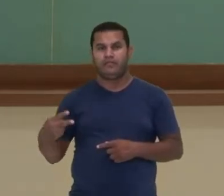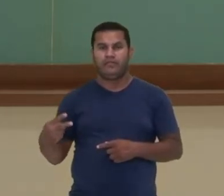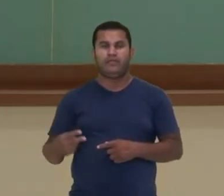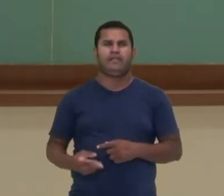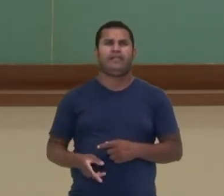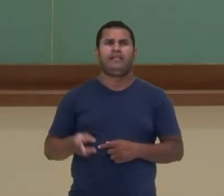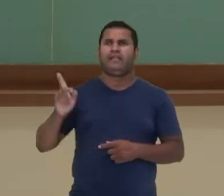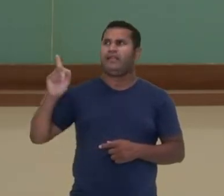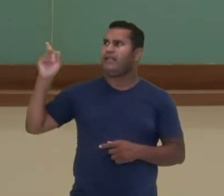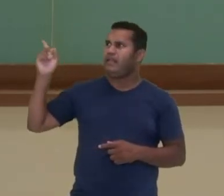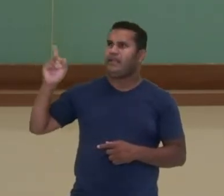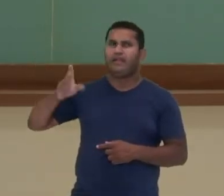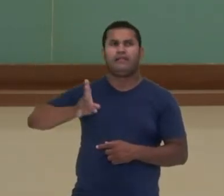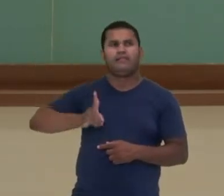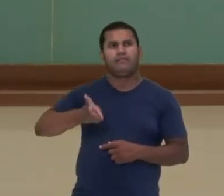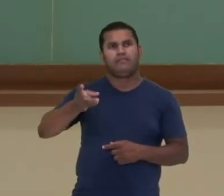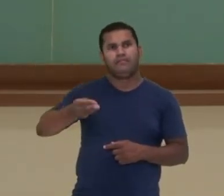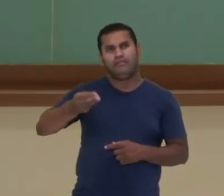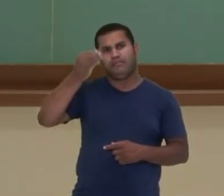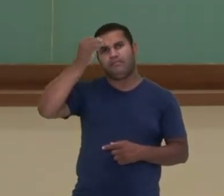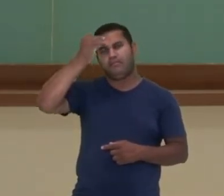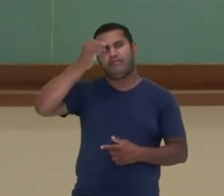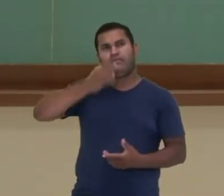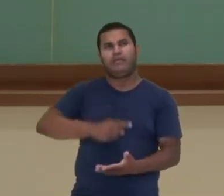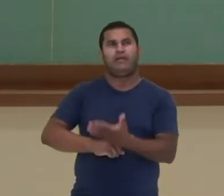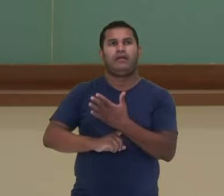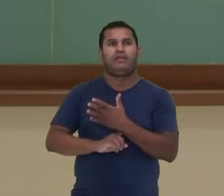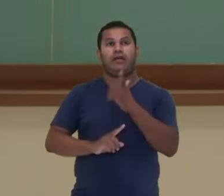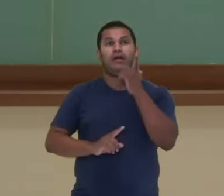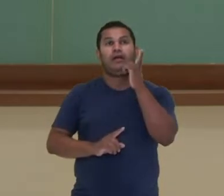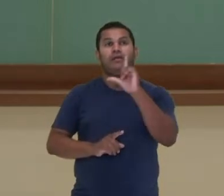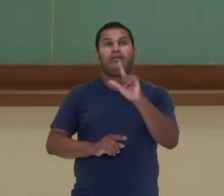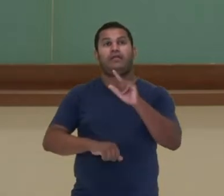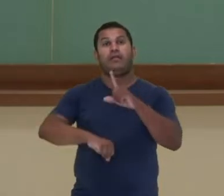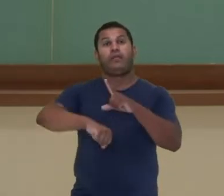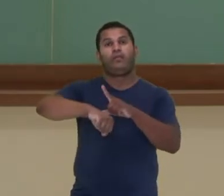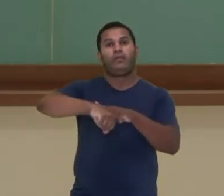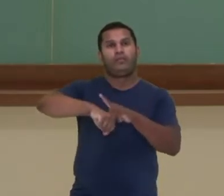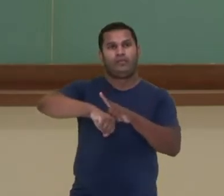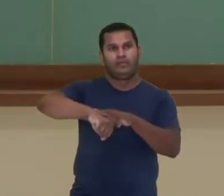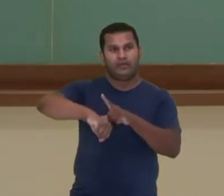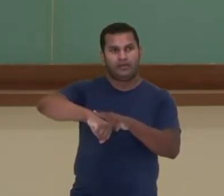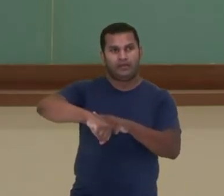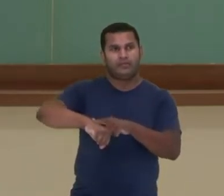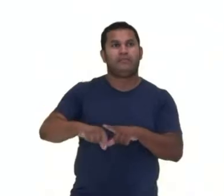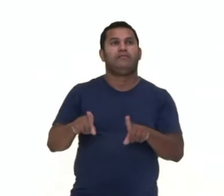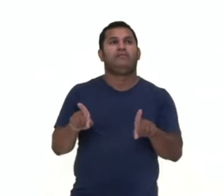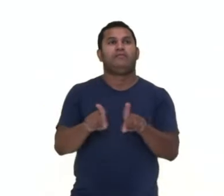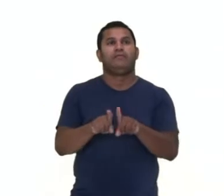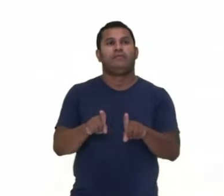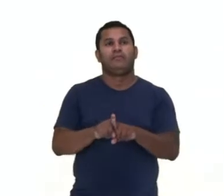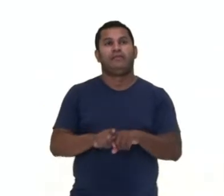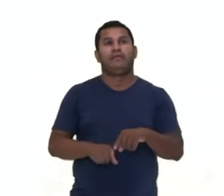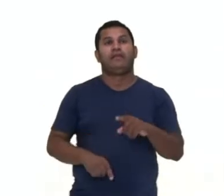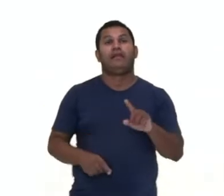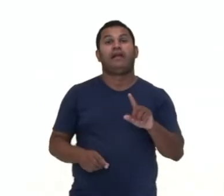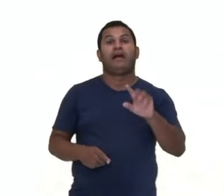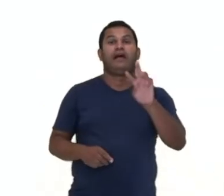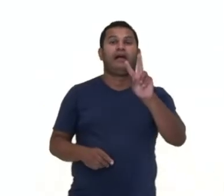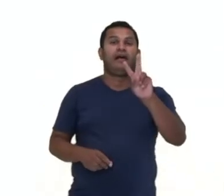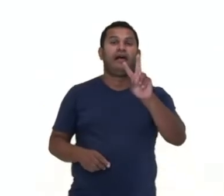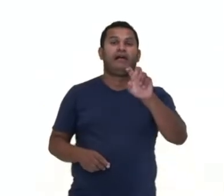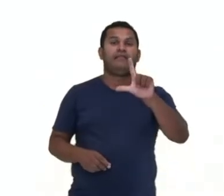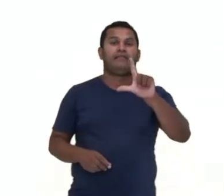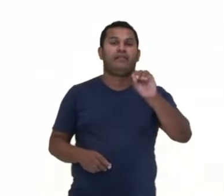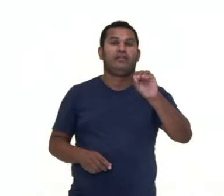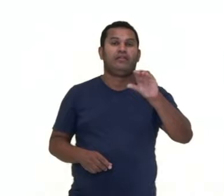partir desses eu vou determinar a velocidade, né, em um certo momento. Então a gente já tem essas aqui, ó, que seria a velocidade